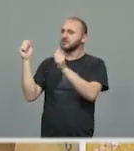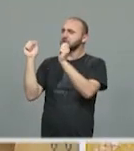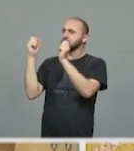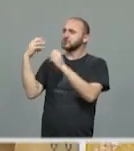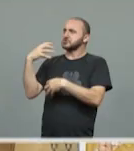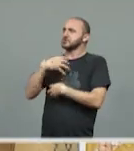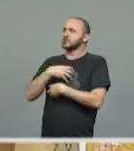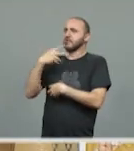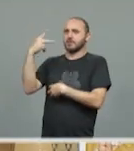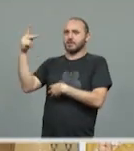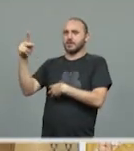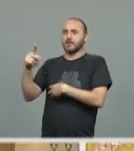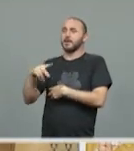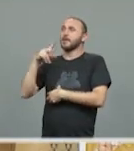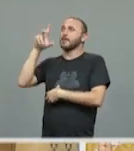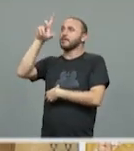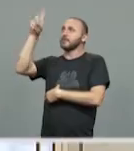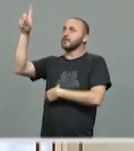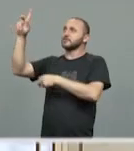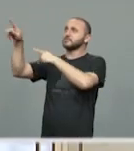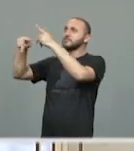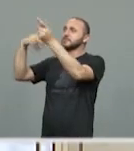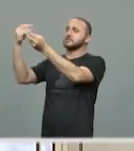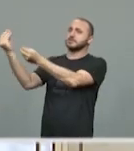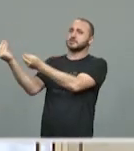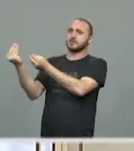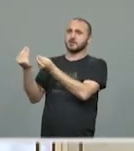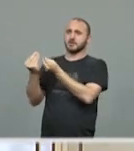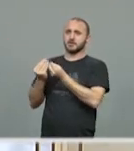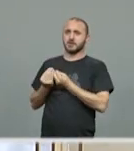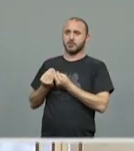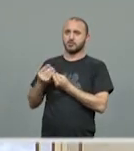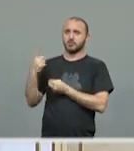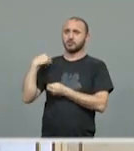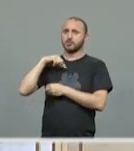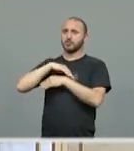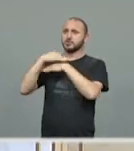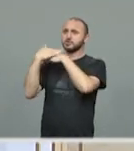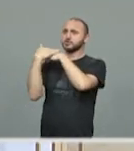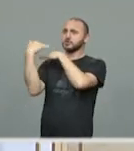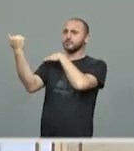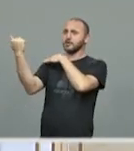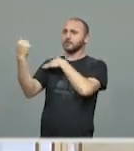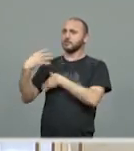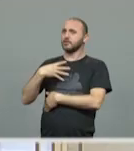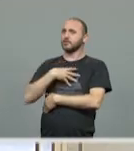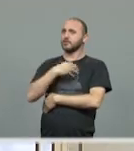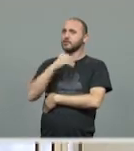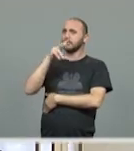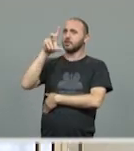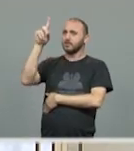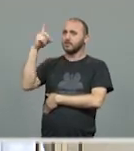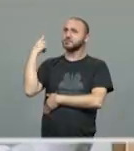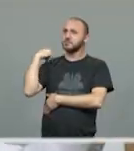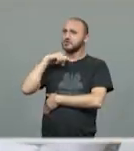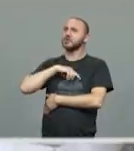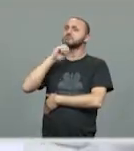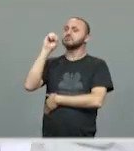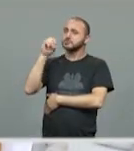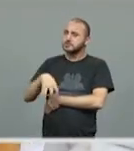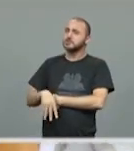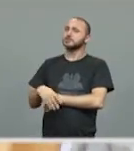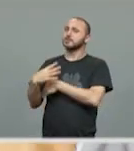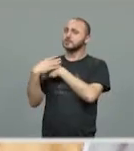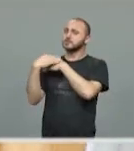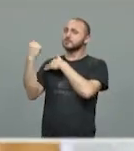Vede que grande presente o amor do Pai nos deu, sermos chamados filhos de Deus, e nós somos, eu